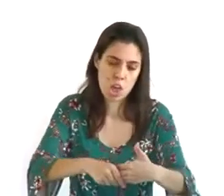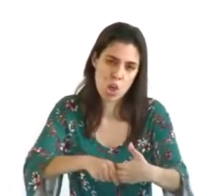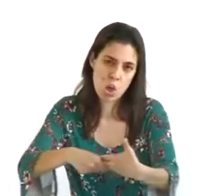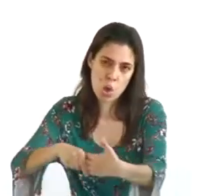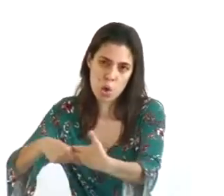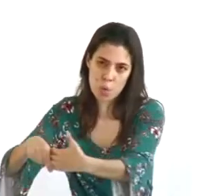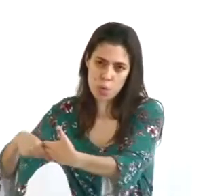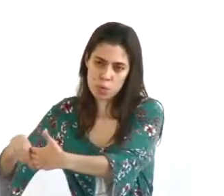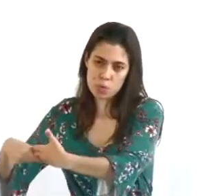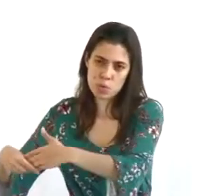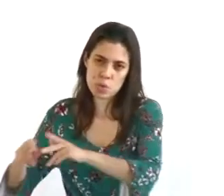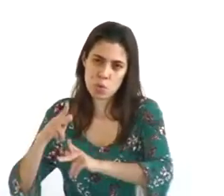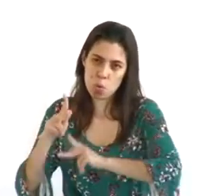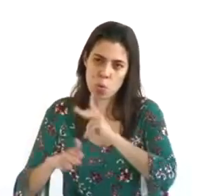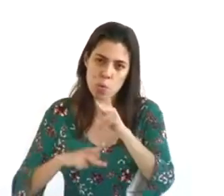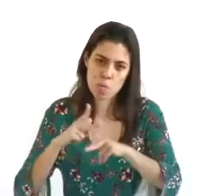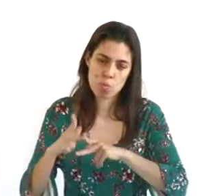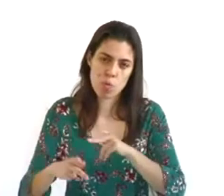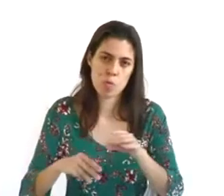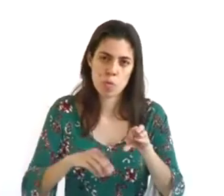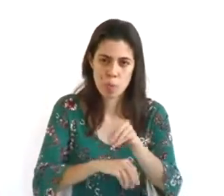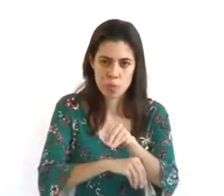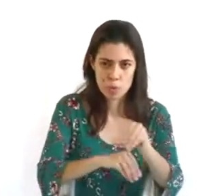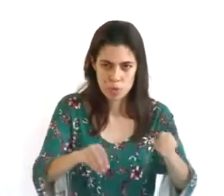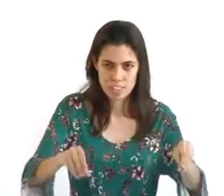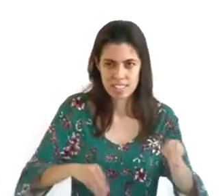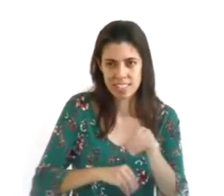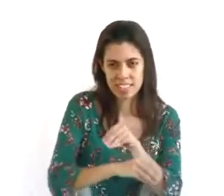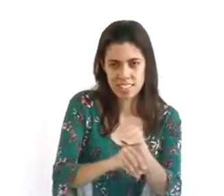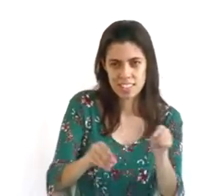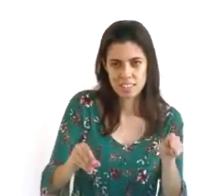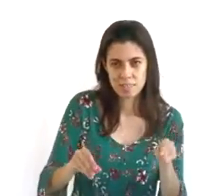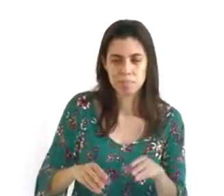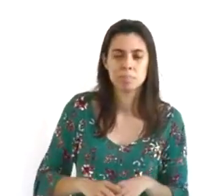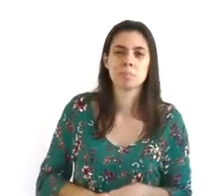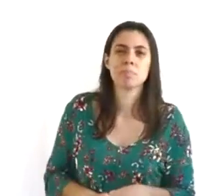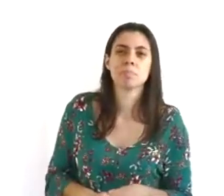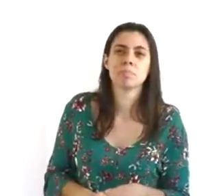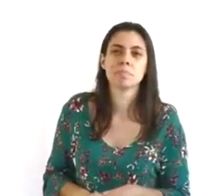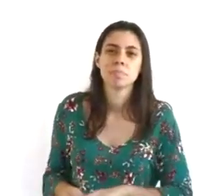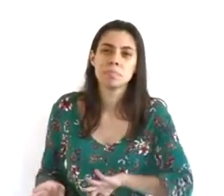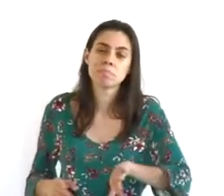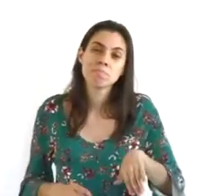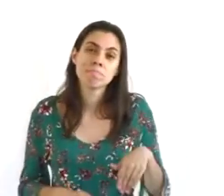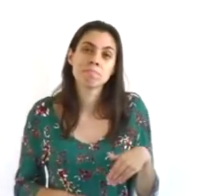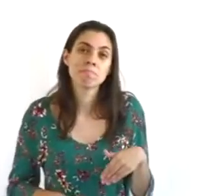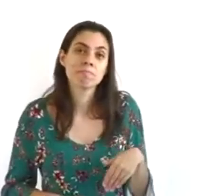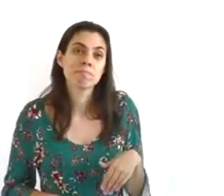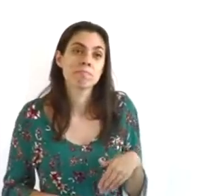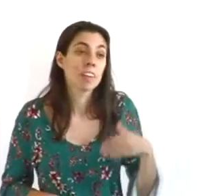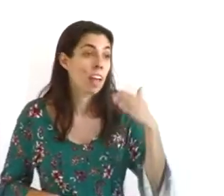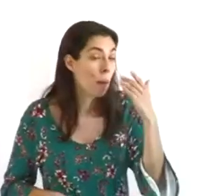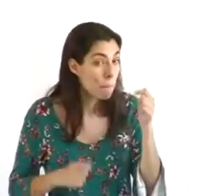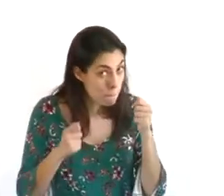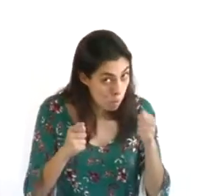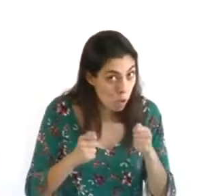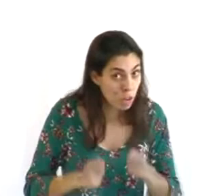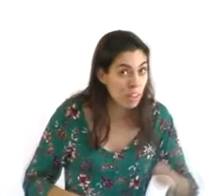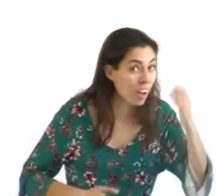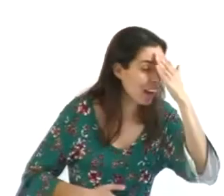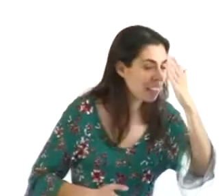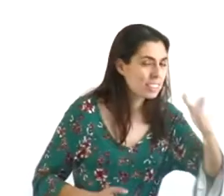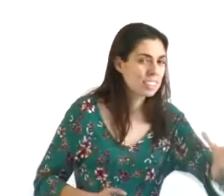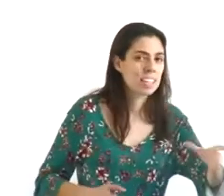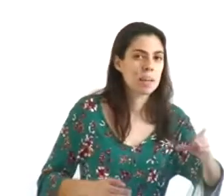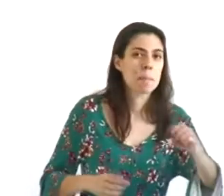deserto. Irmãos, eu também louvo a Deus, porque o Senhor com braço forte tem cuidado de nós. Você já deve ter lido,